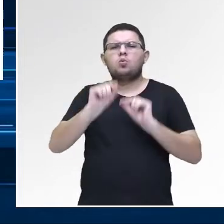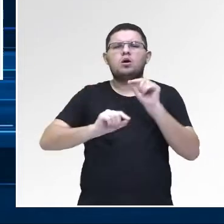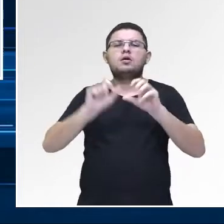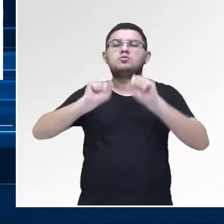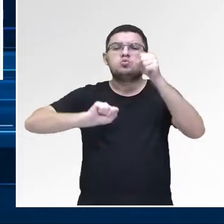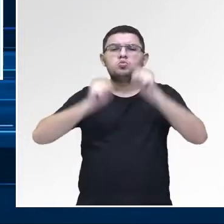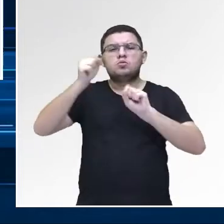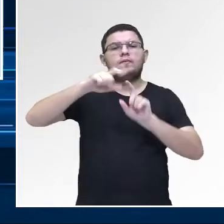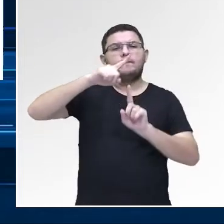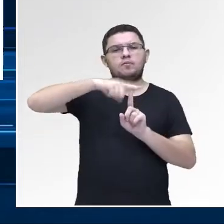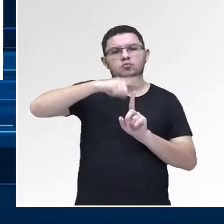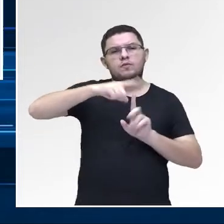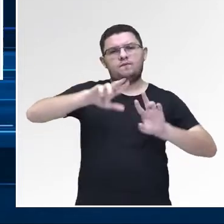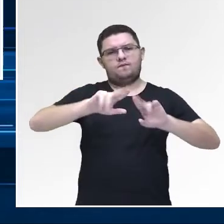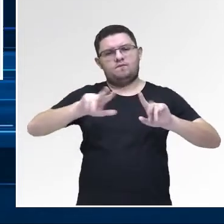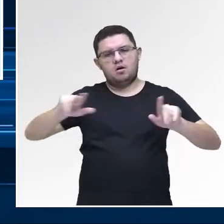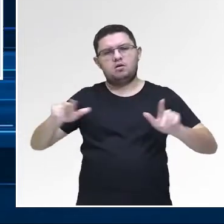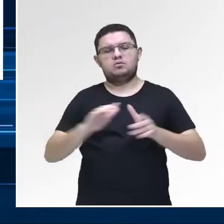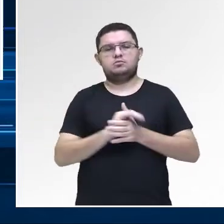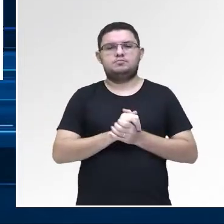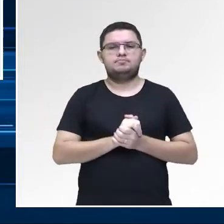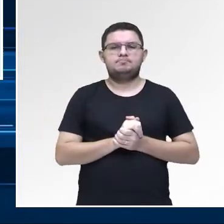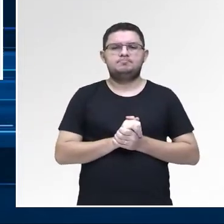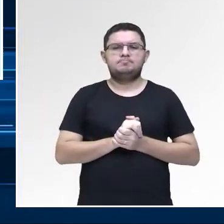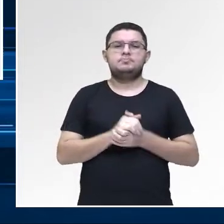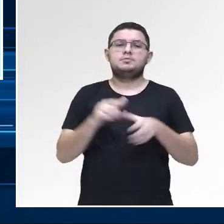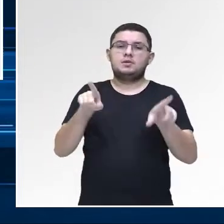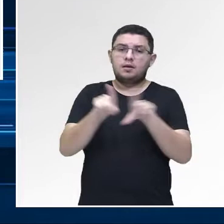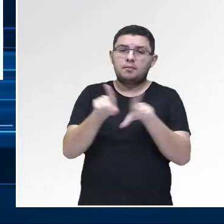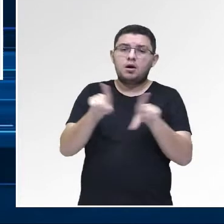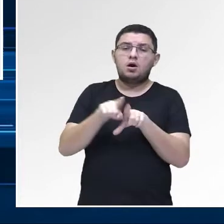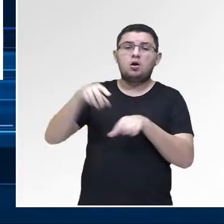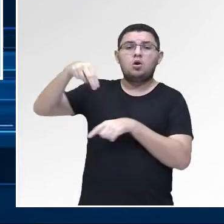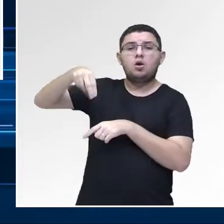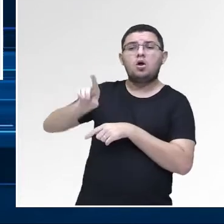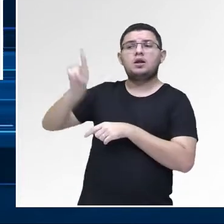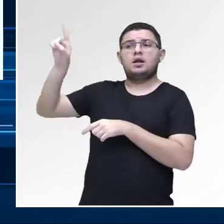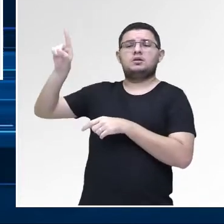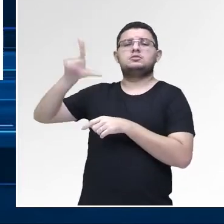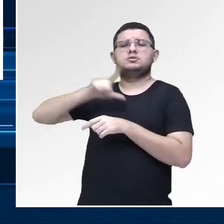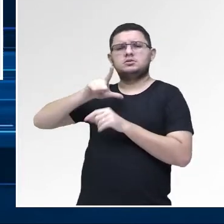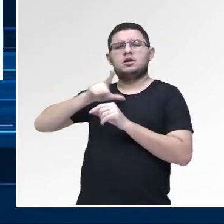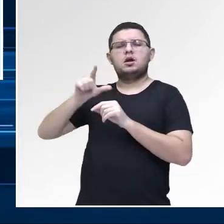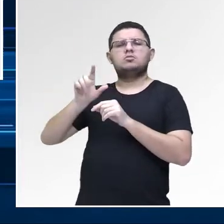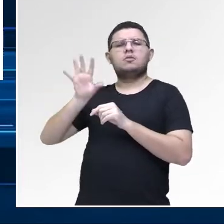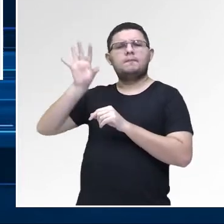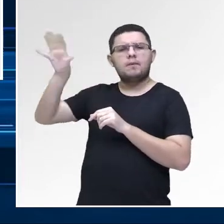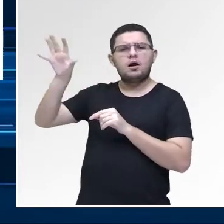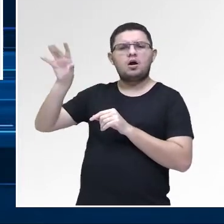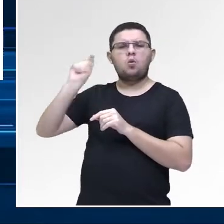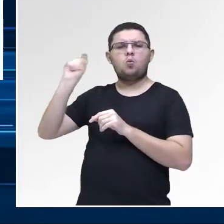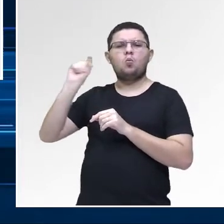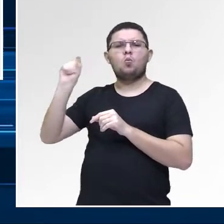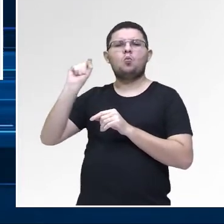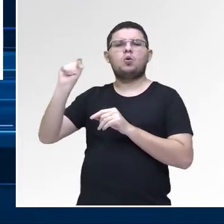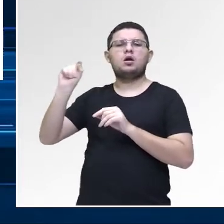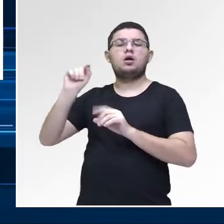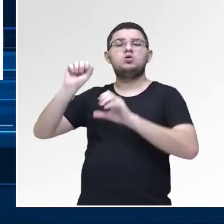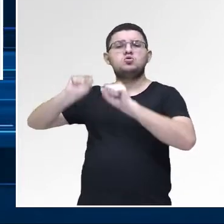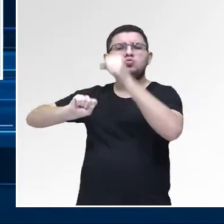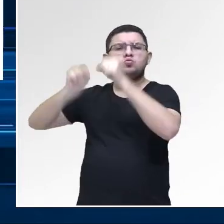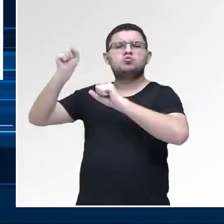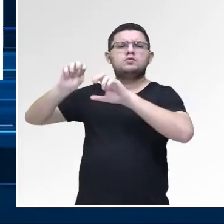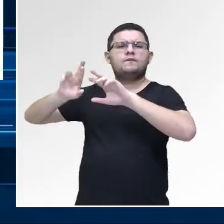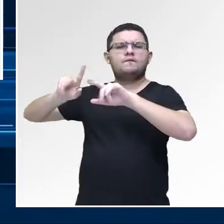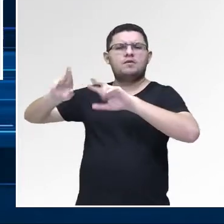de indústria. Nós temos essa partezinha, ó, do Nordeste, né, que também tem aí vários tipos de